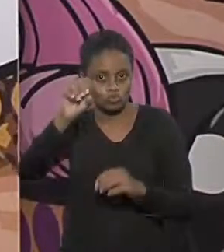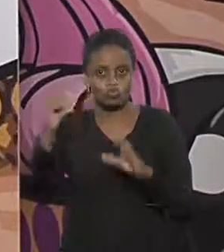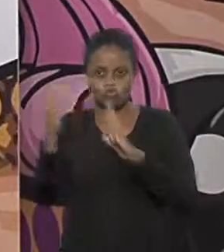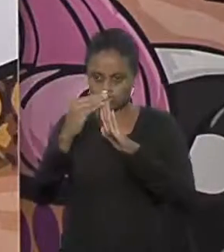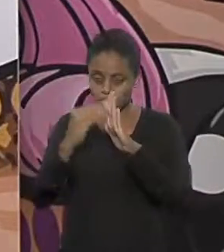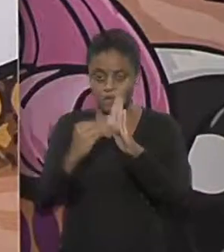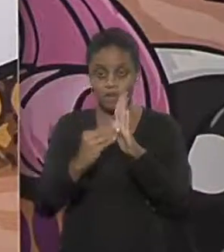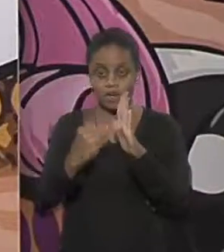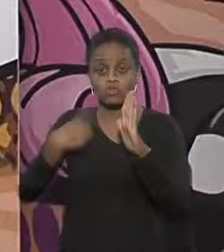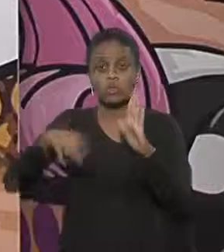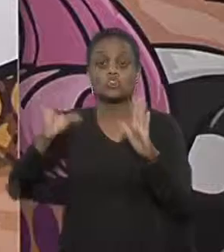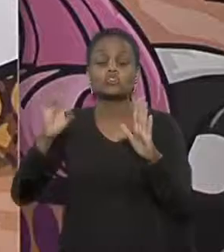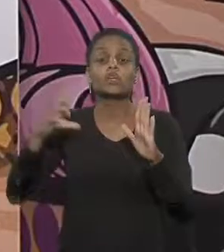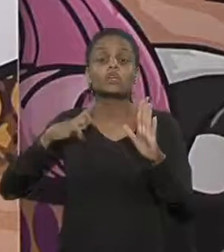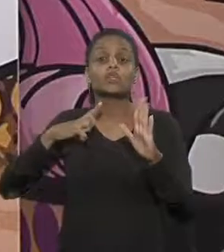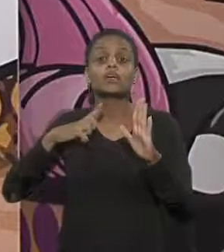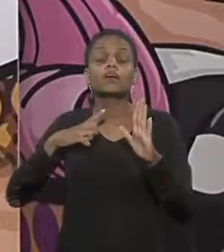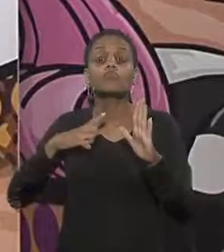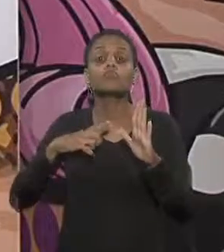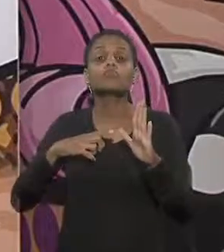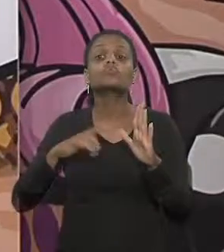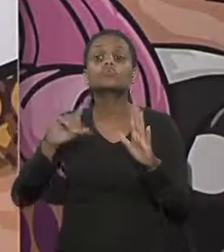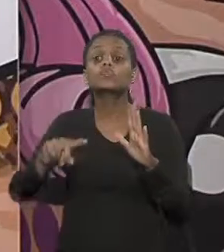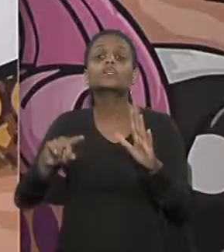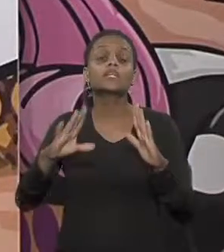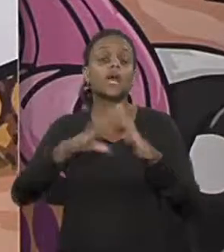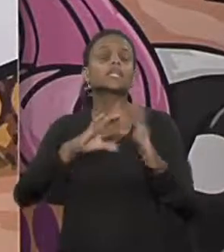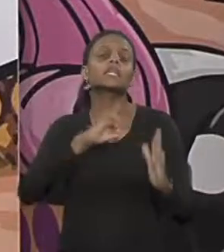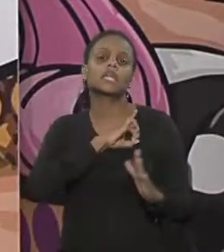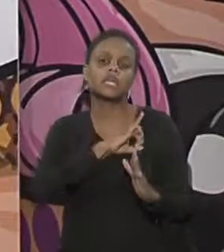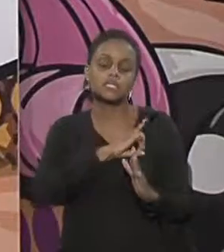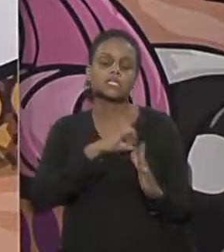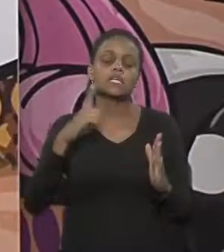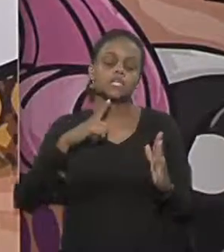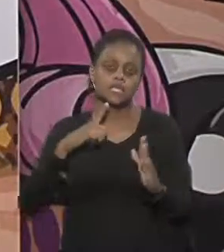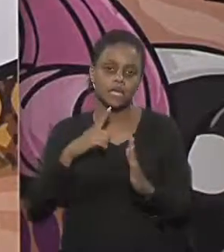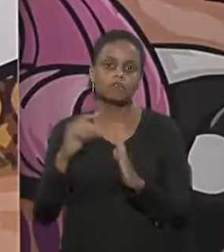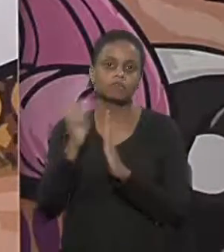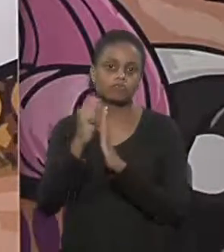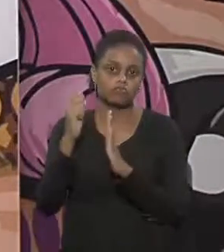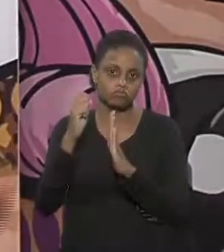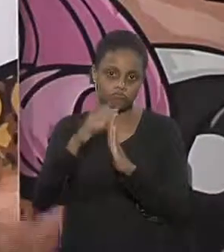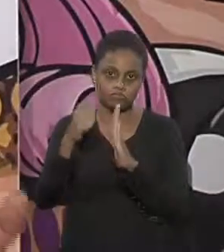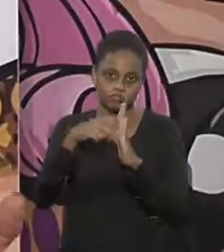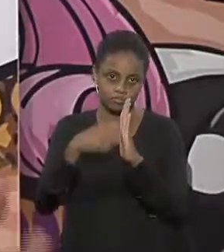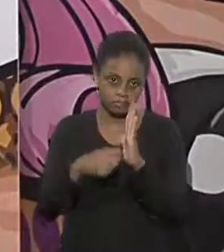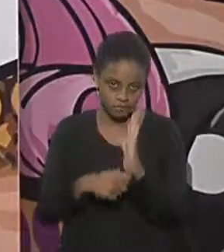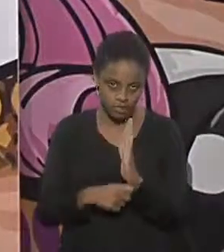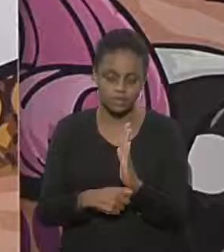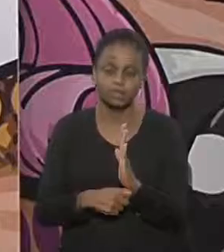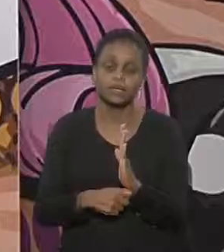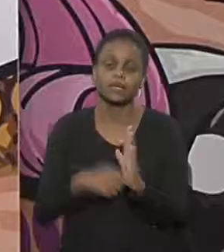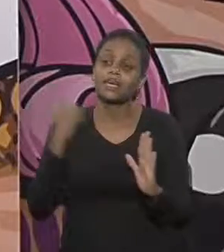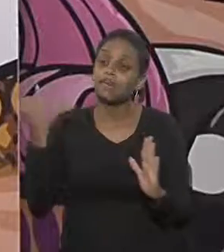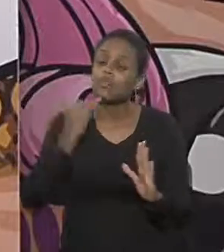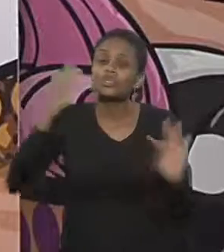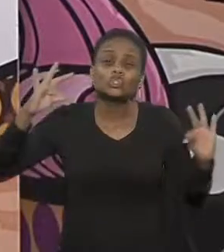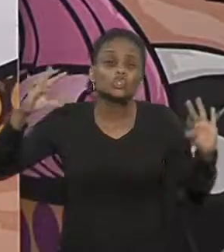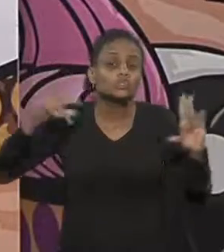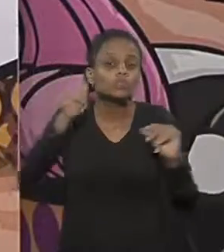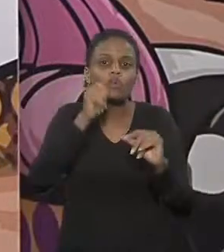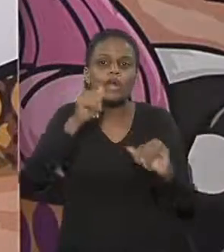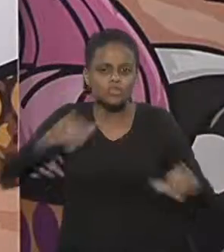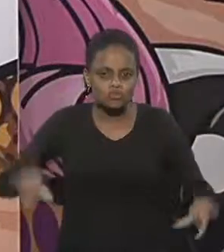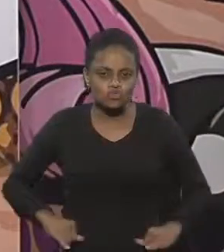esses dados nós só temos através de registros de ocorrência. Do que é formalizado. Do que é formalizado. Então é muito